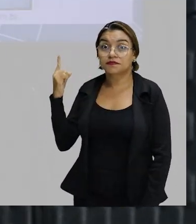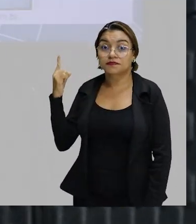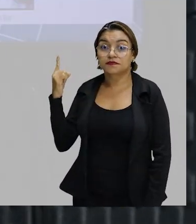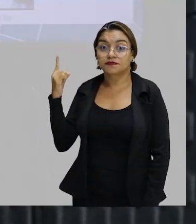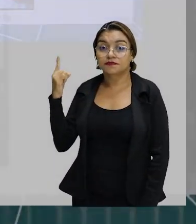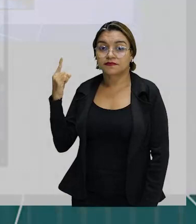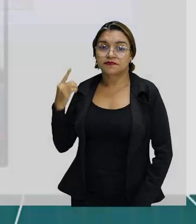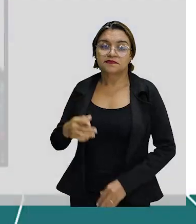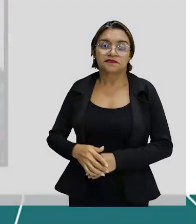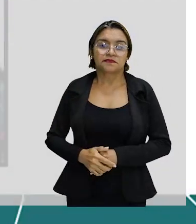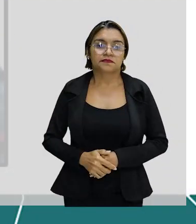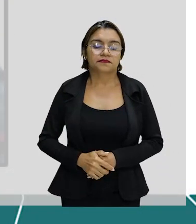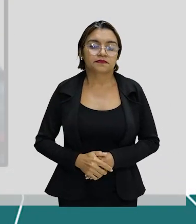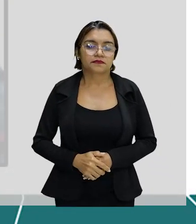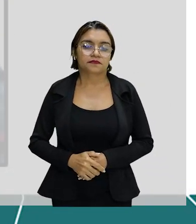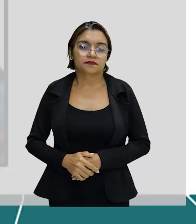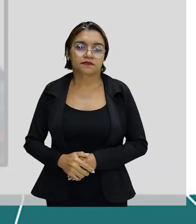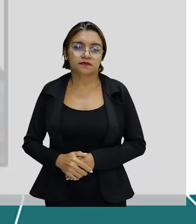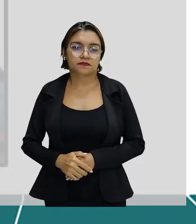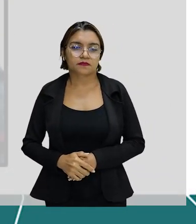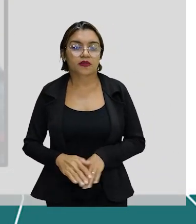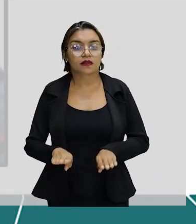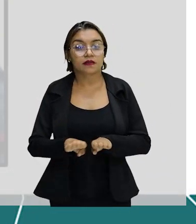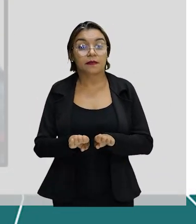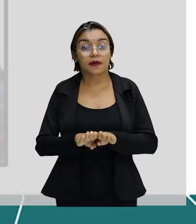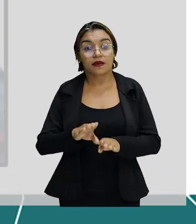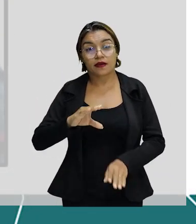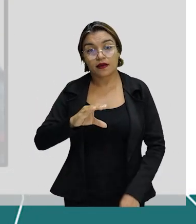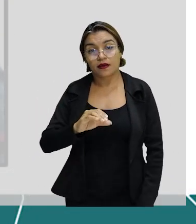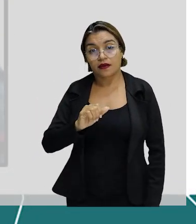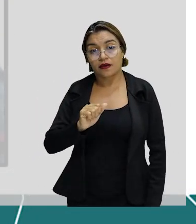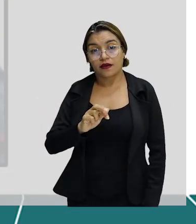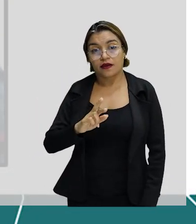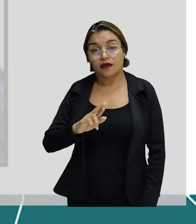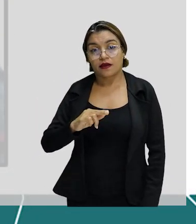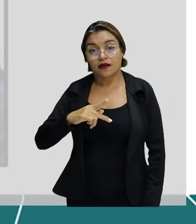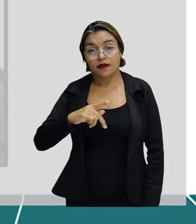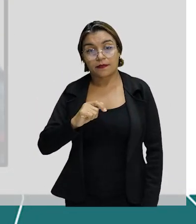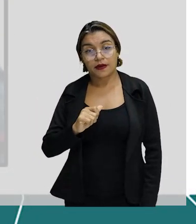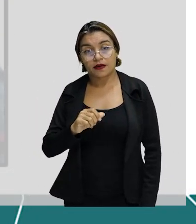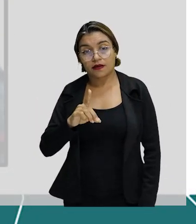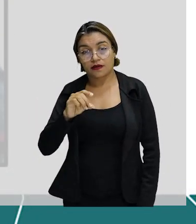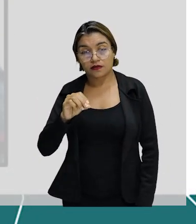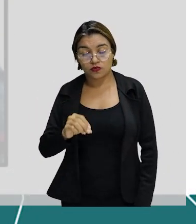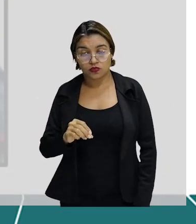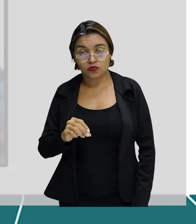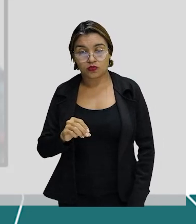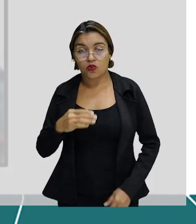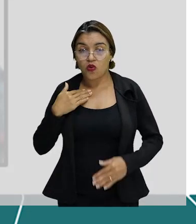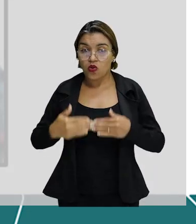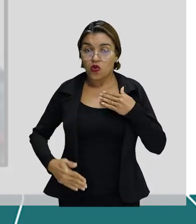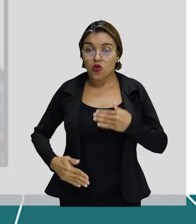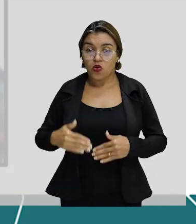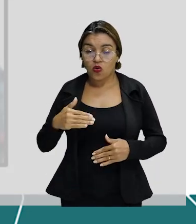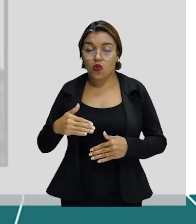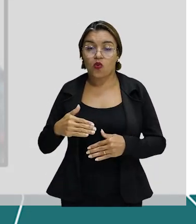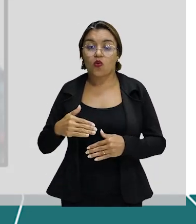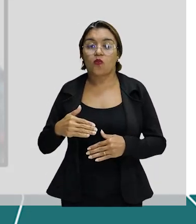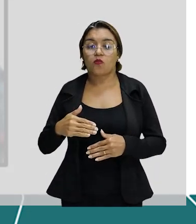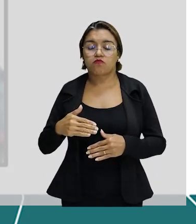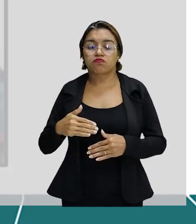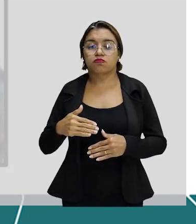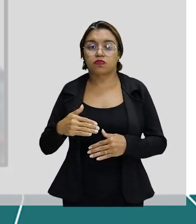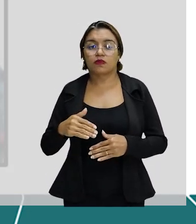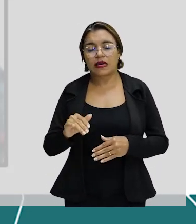para vocês e o carpado corpo flexionado na cintura pernas e pés